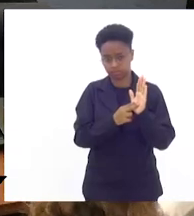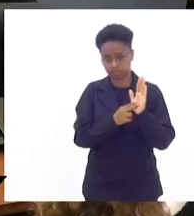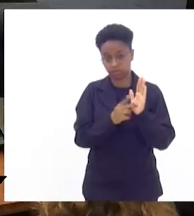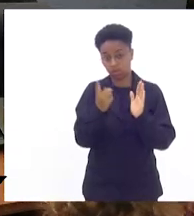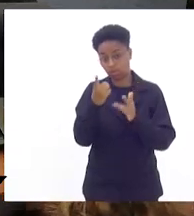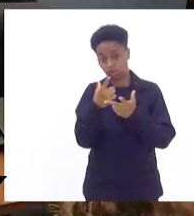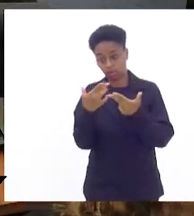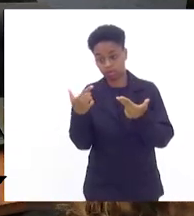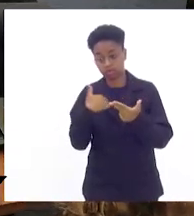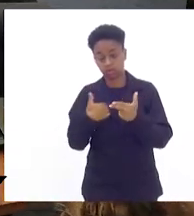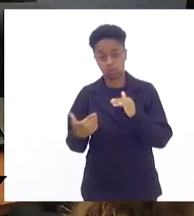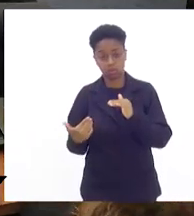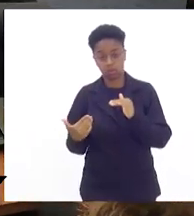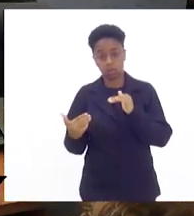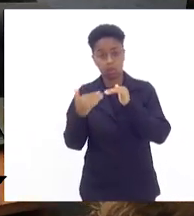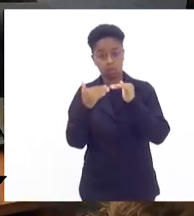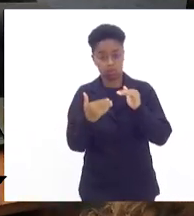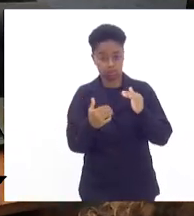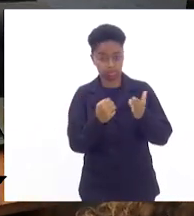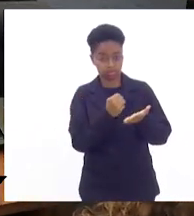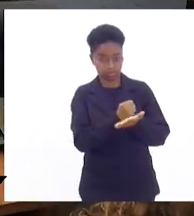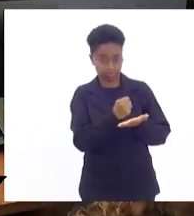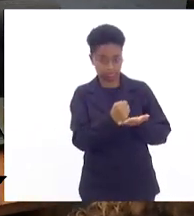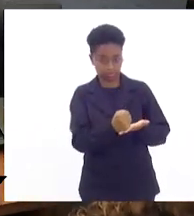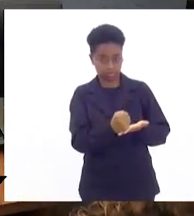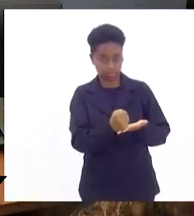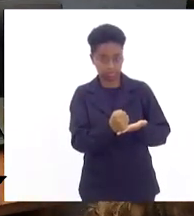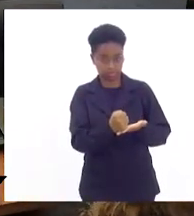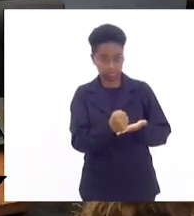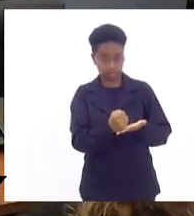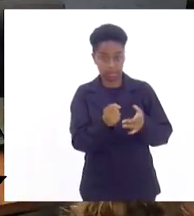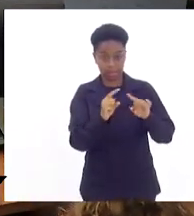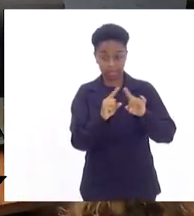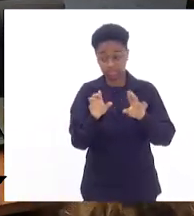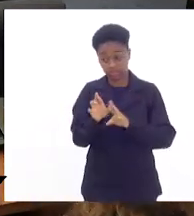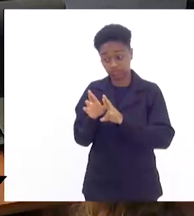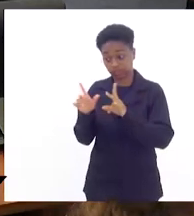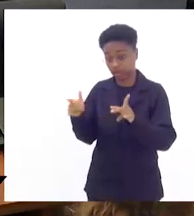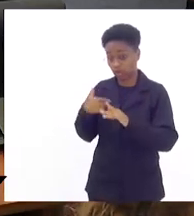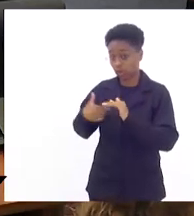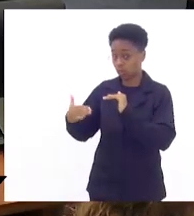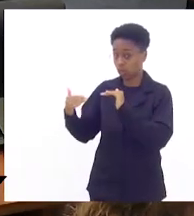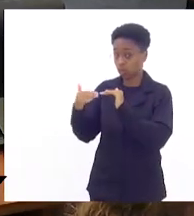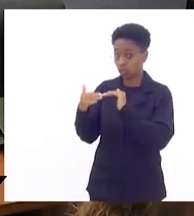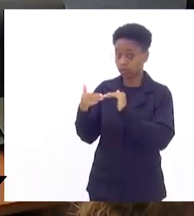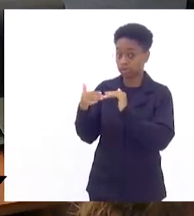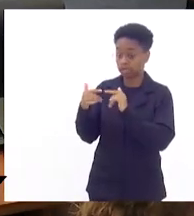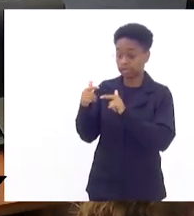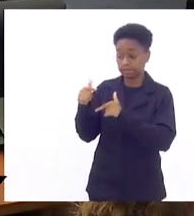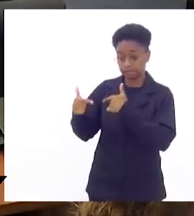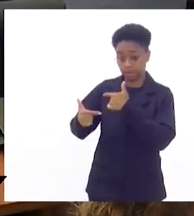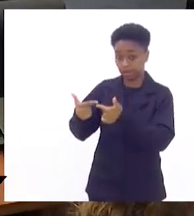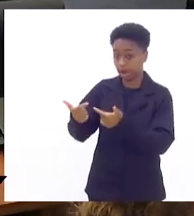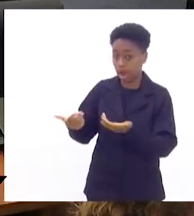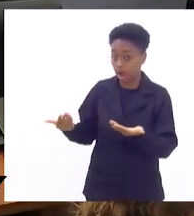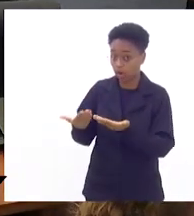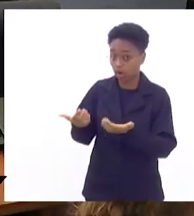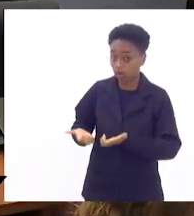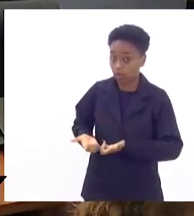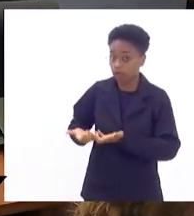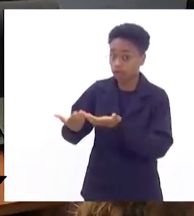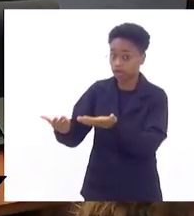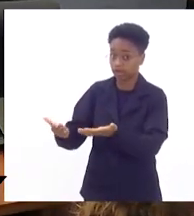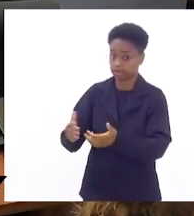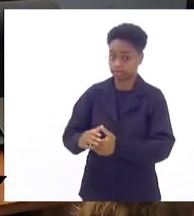ser a favor de uma concessão, e outra coisa é concordar com o serviço que hoje, atualmente, vem prestado pelas